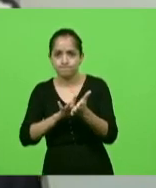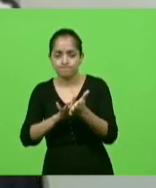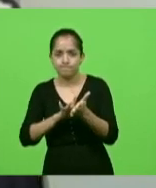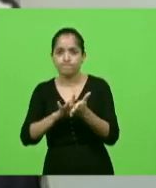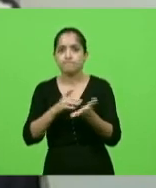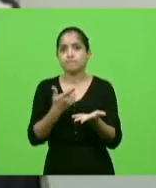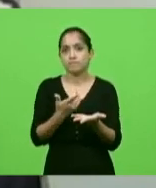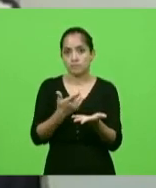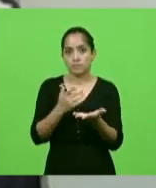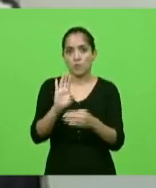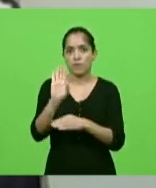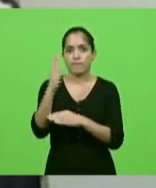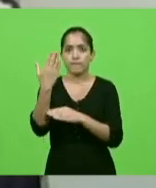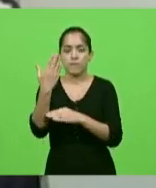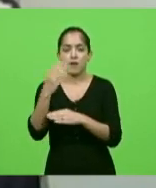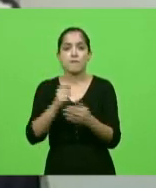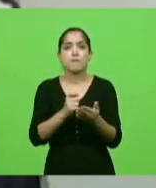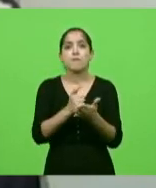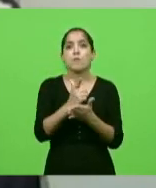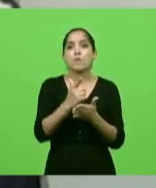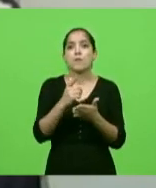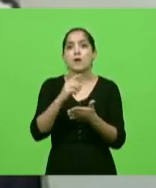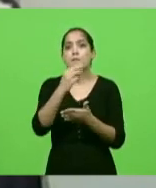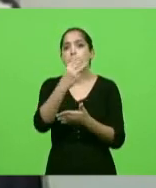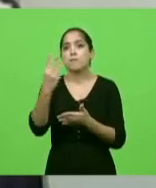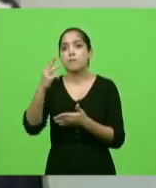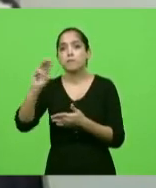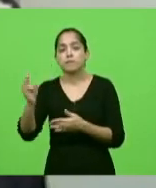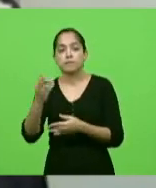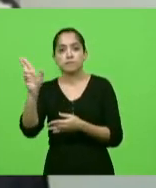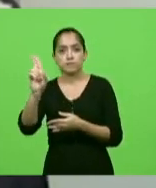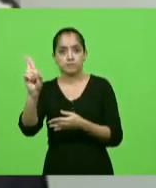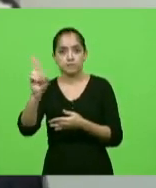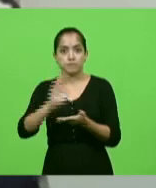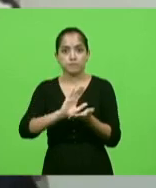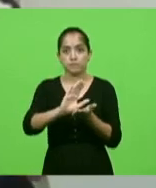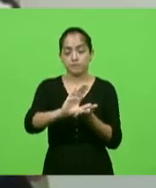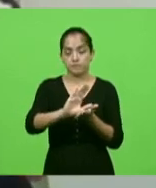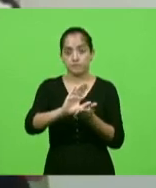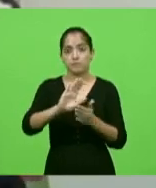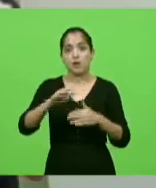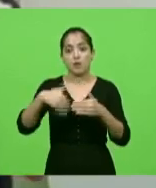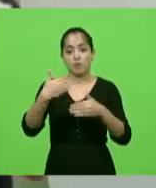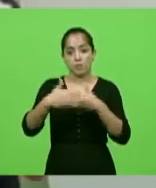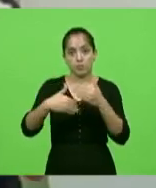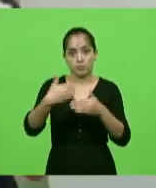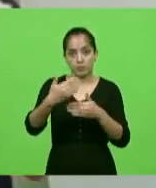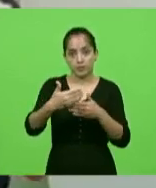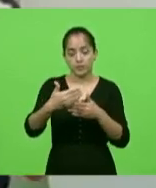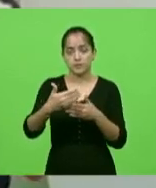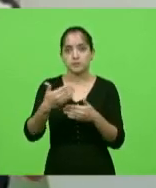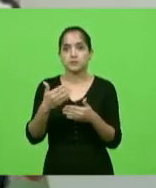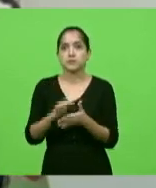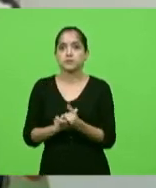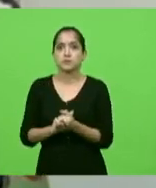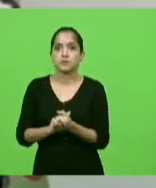fantasmas pelo valor de 33 milhões de reais de modo que após atuação